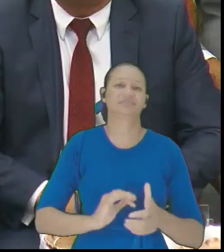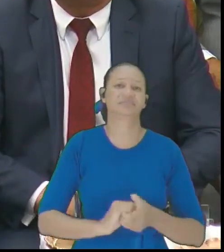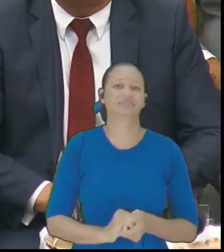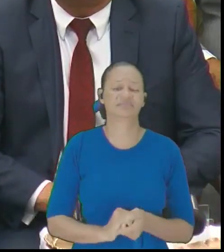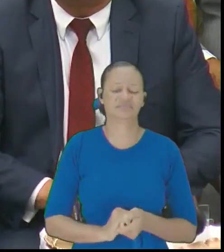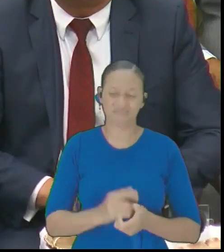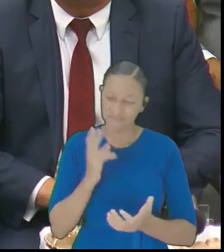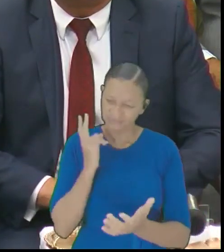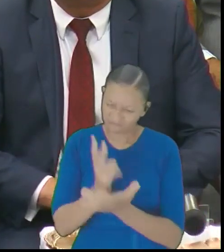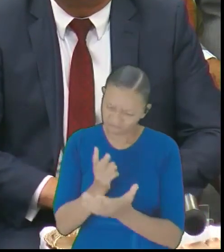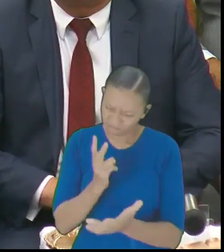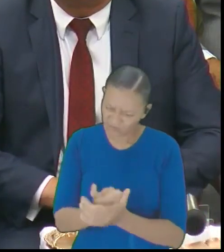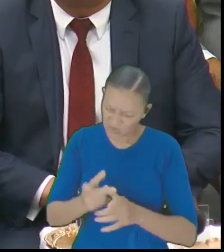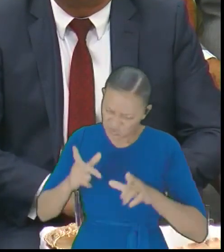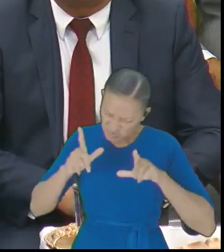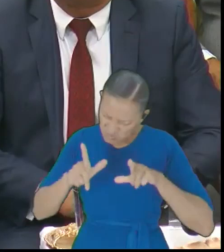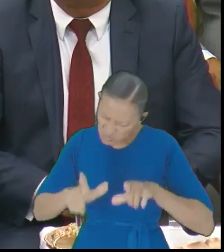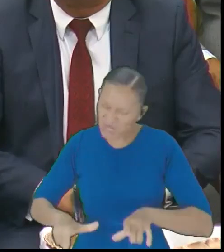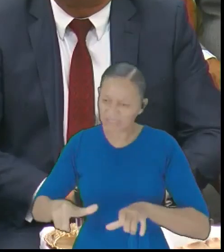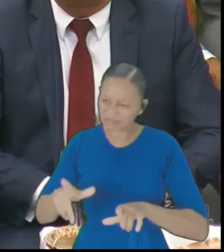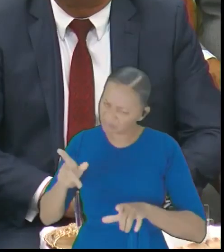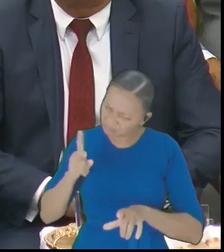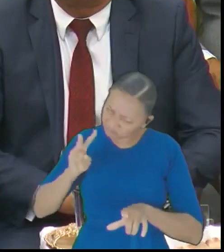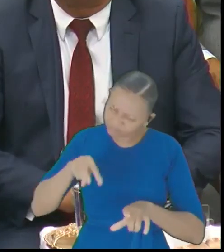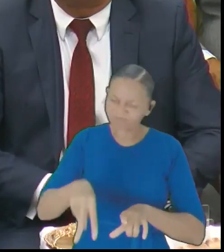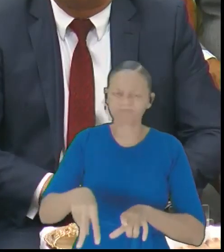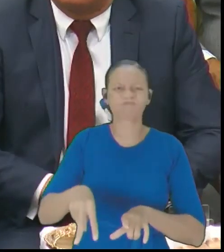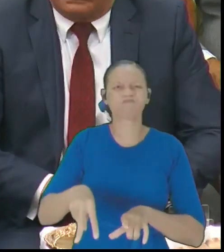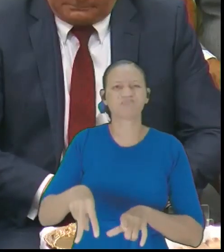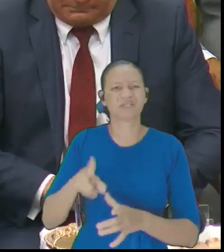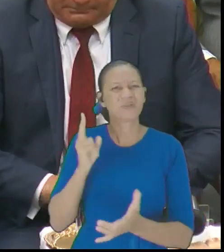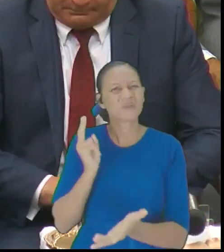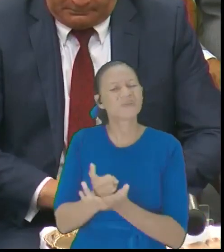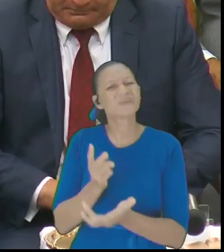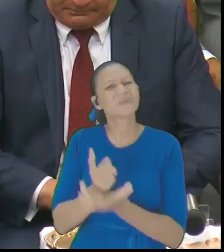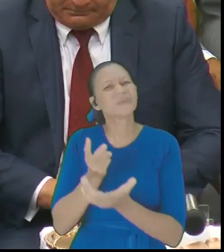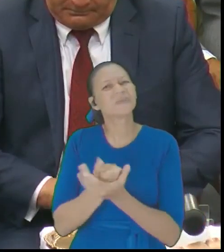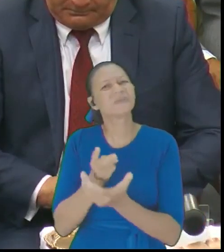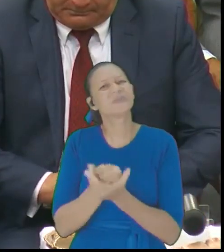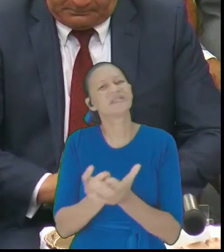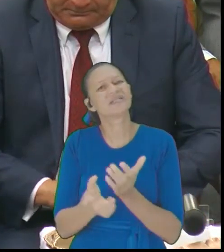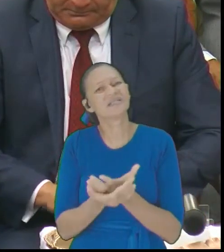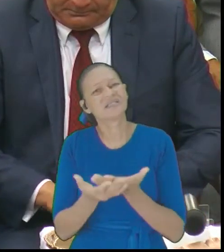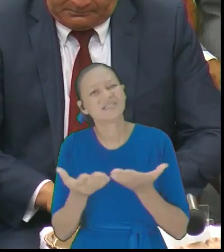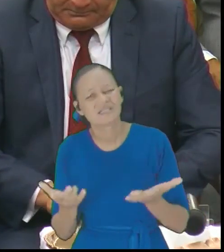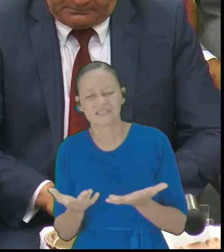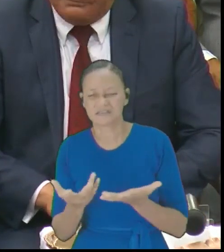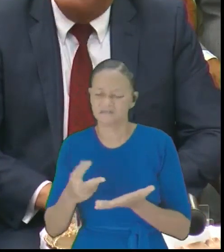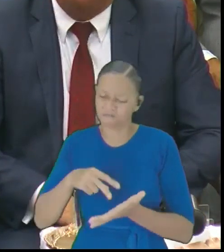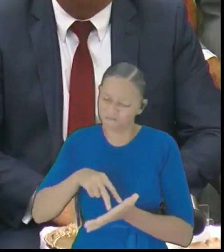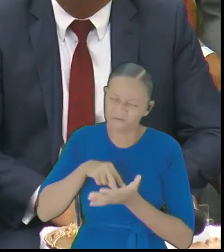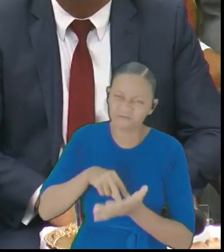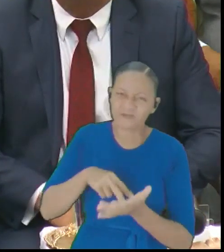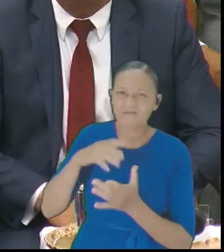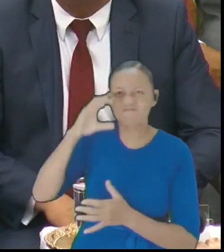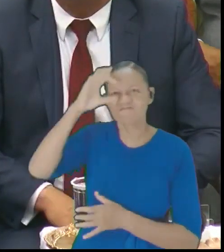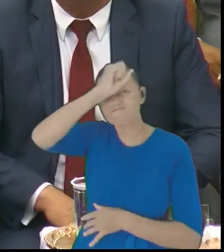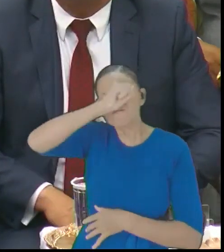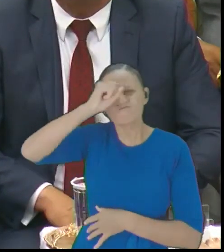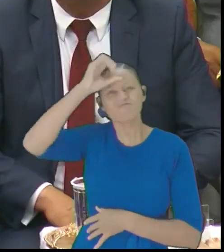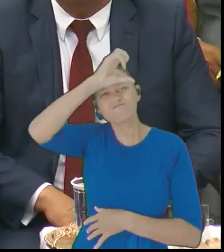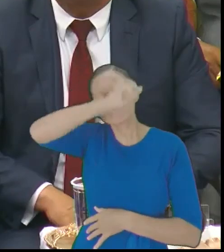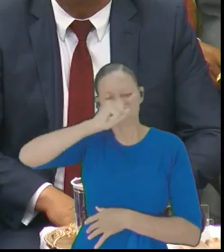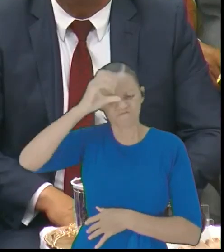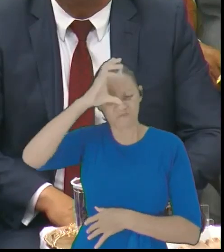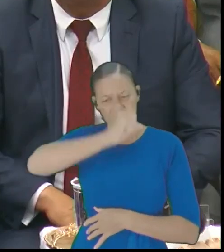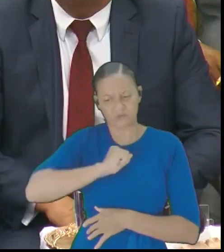Fique no lugar que Deus te pôs, fique no lugar que Deus plantou, fique no lugar que você foi edificado, no lugar que você